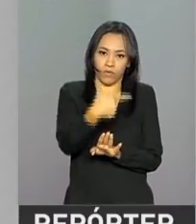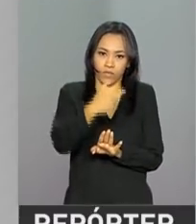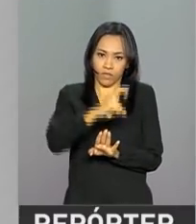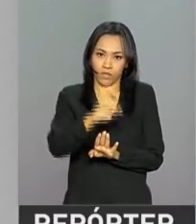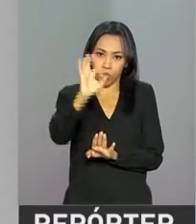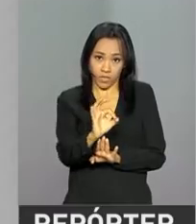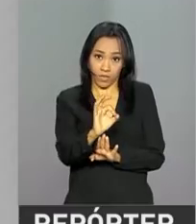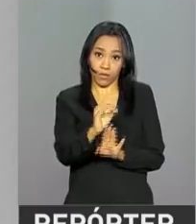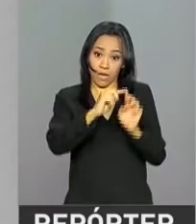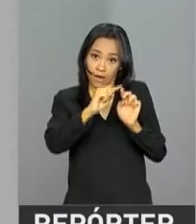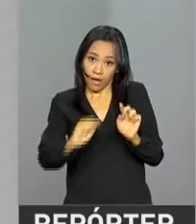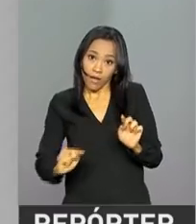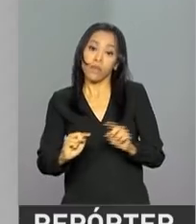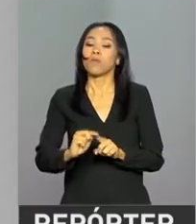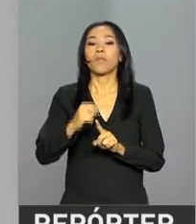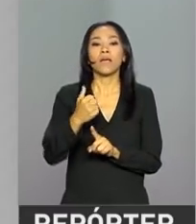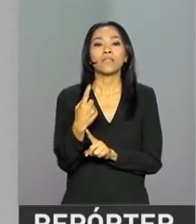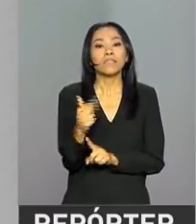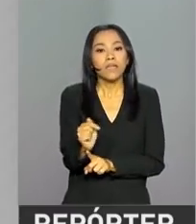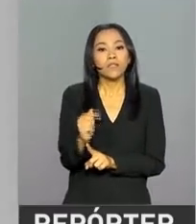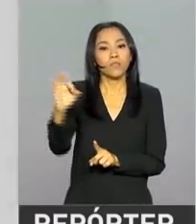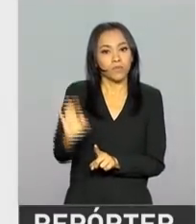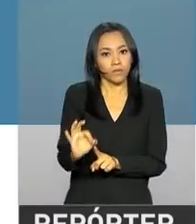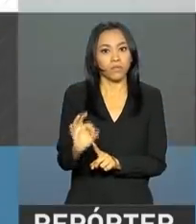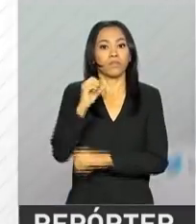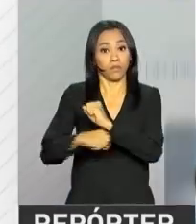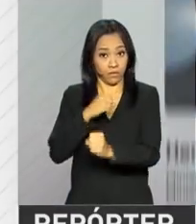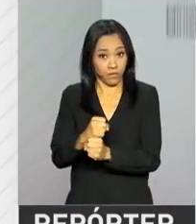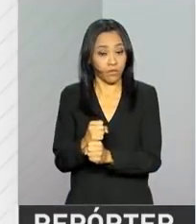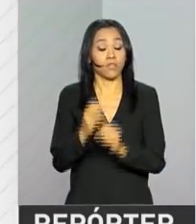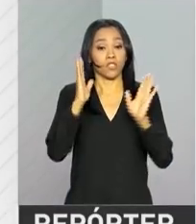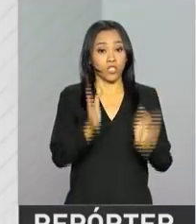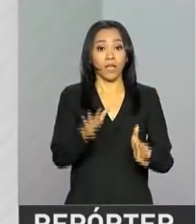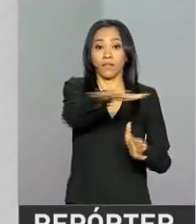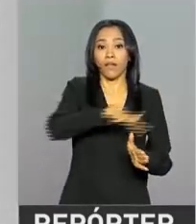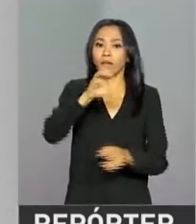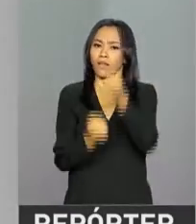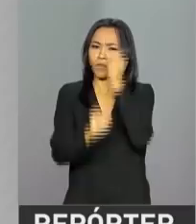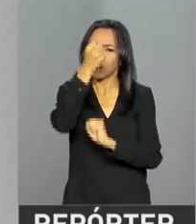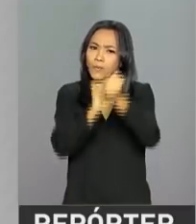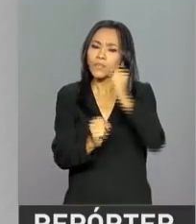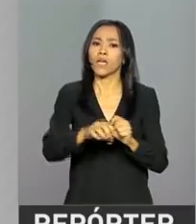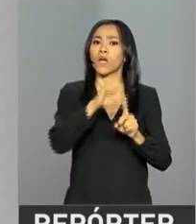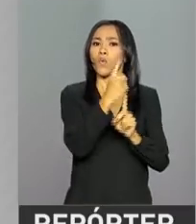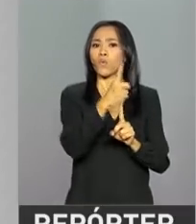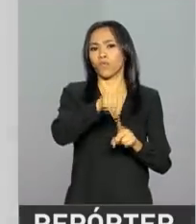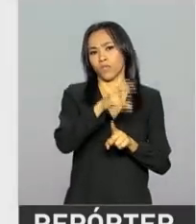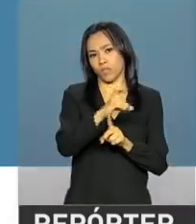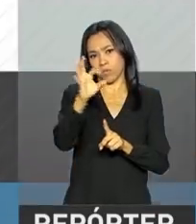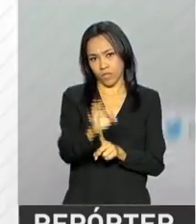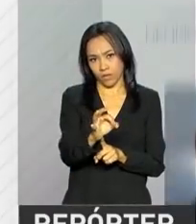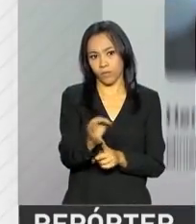por cento caiu para 7% ao ano já a produção industrial passou para um e meio por cento